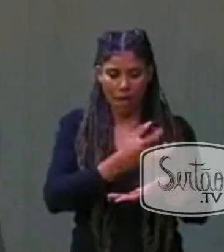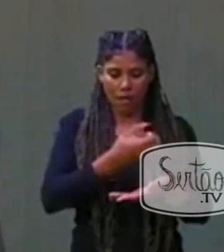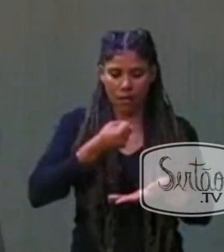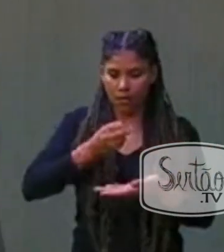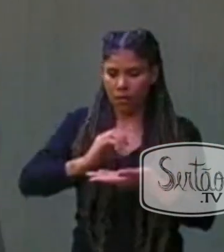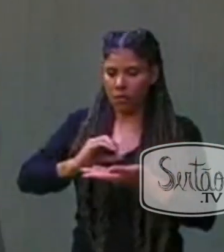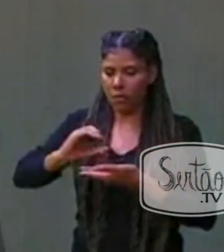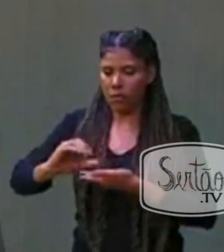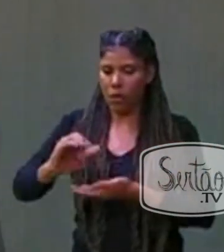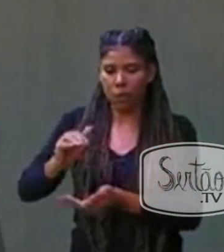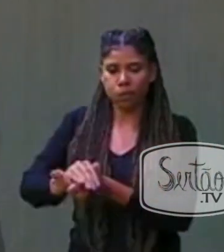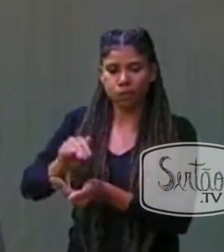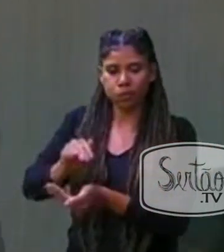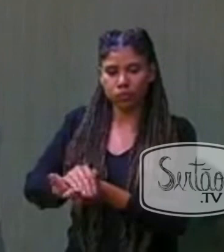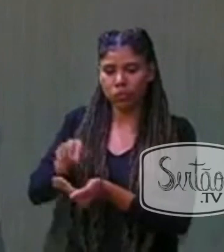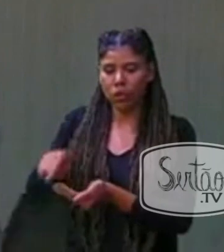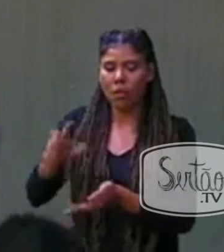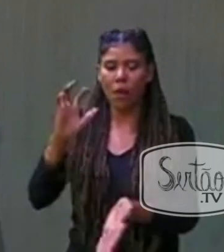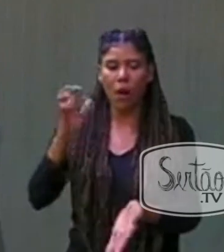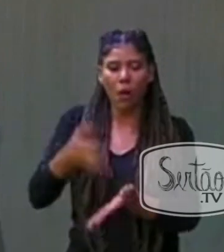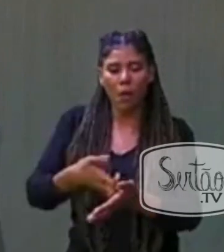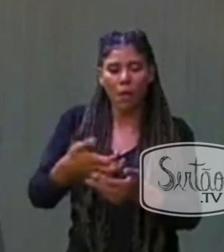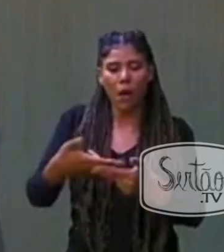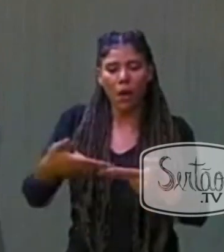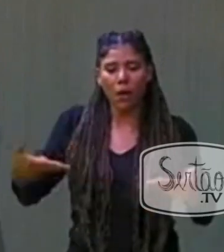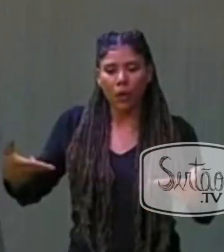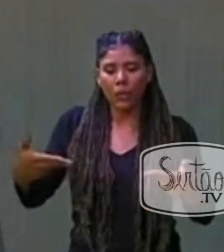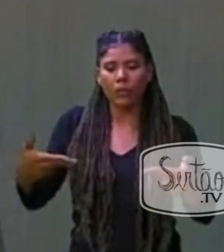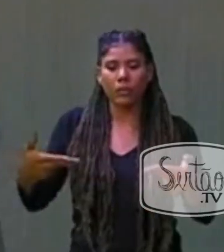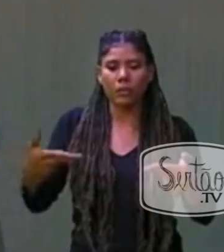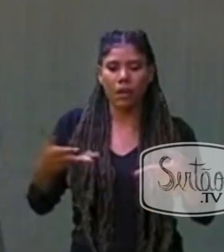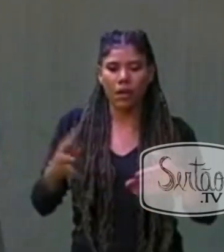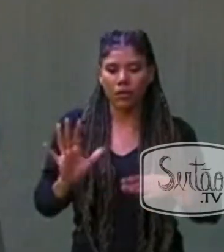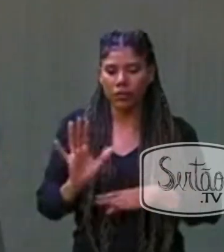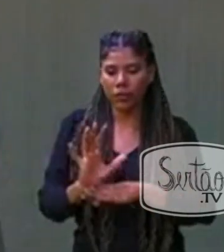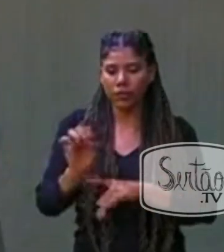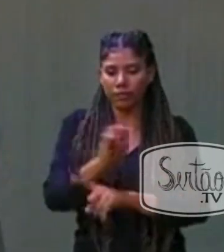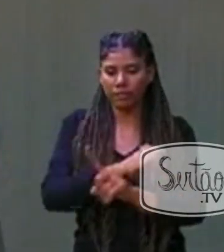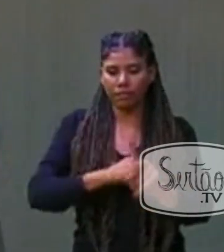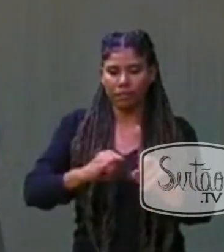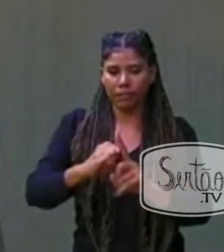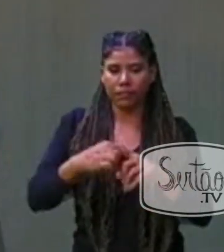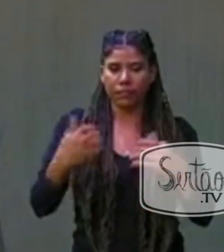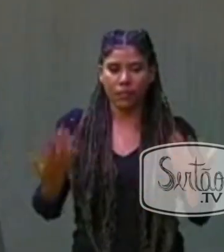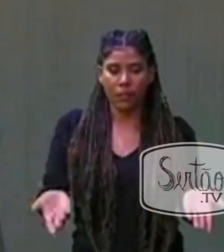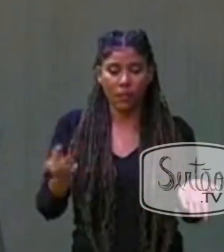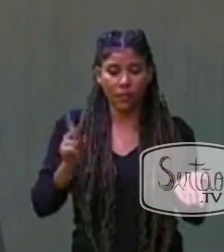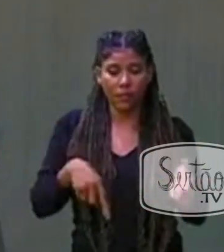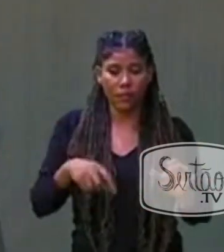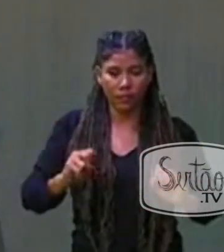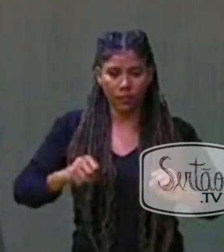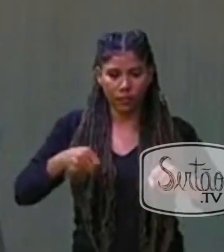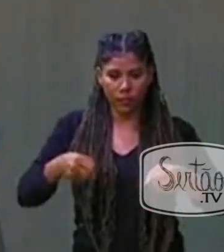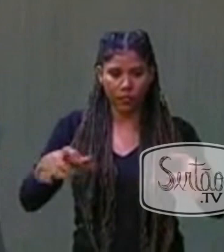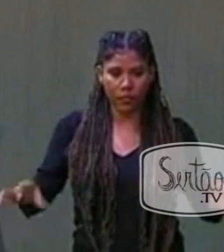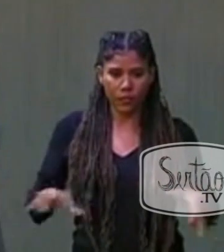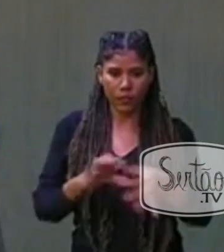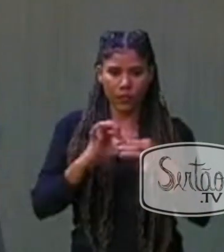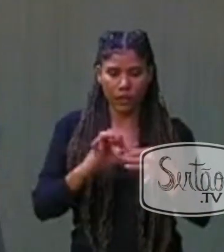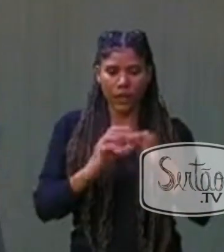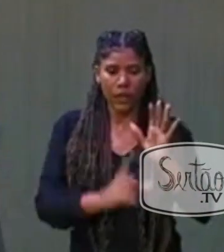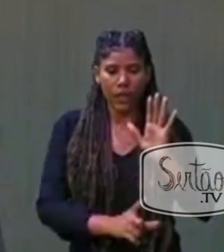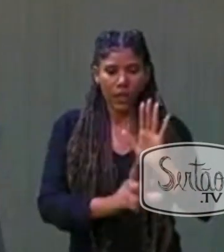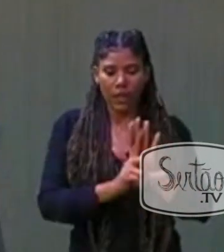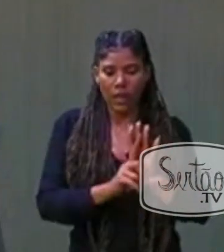que nós possamos fortalecer todas essas cozinhas comunitárias. Então, é uma soma de esforço essa lei que o